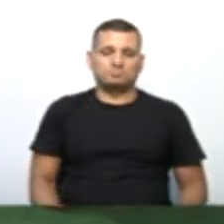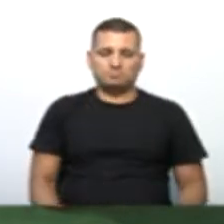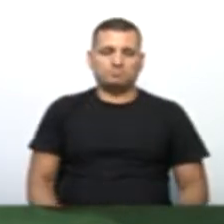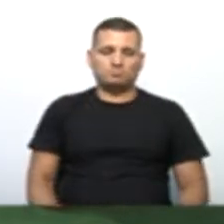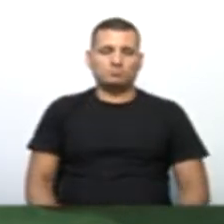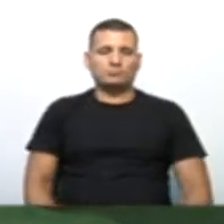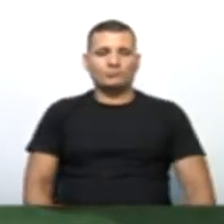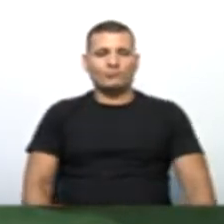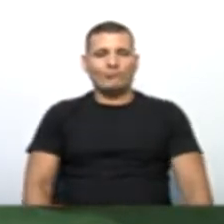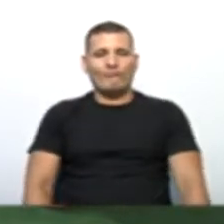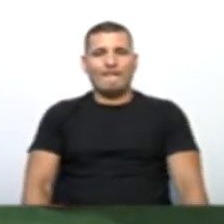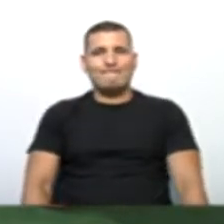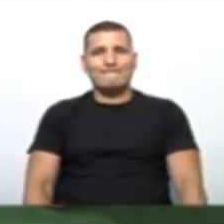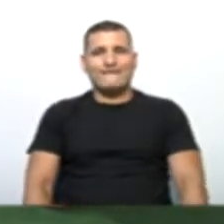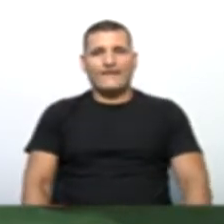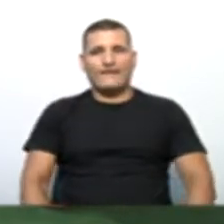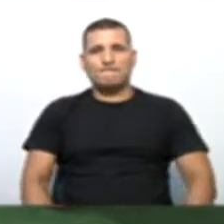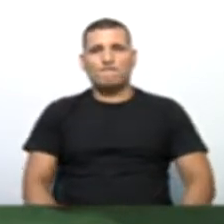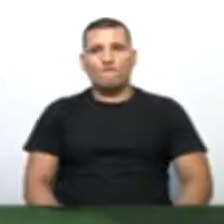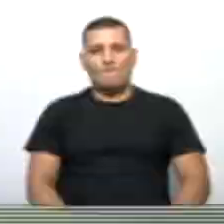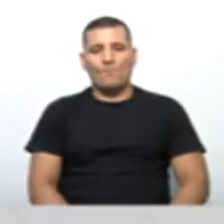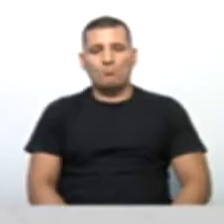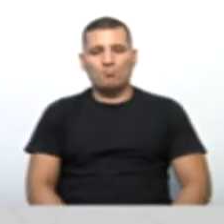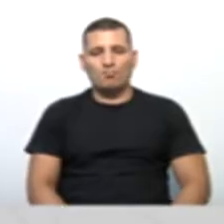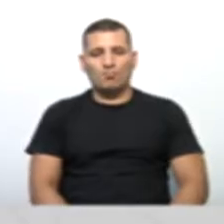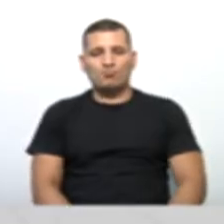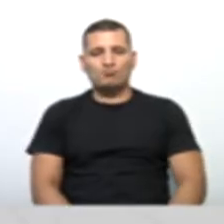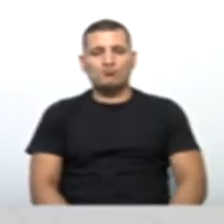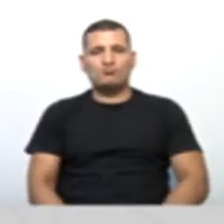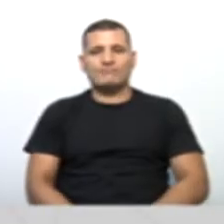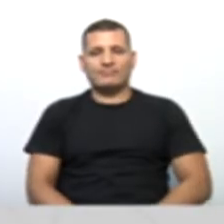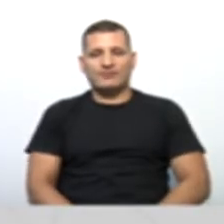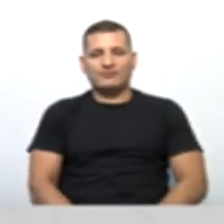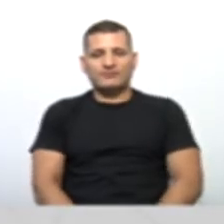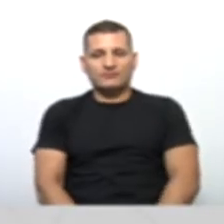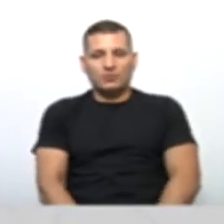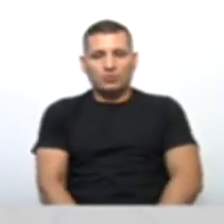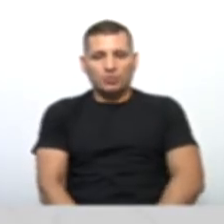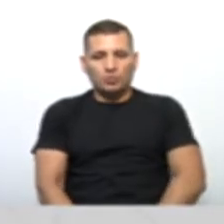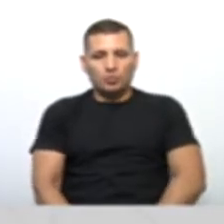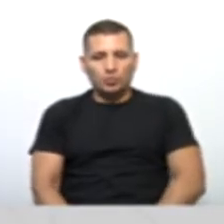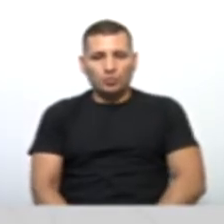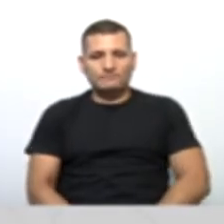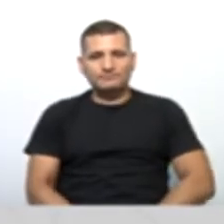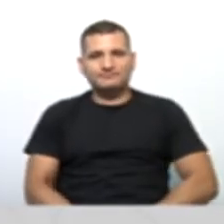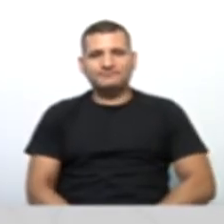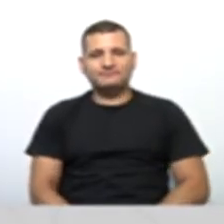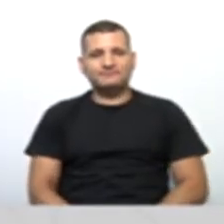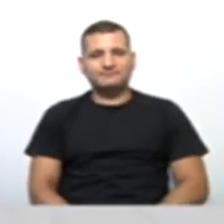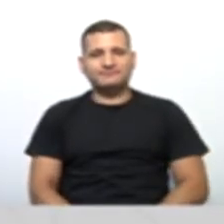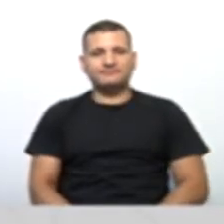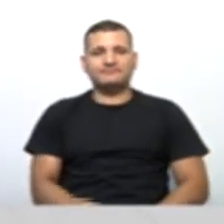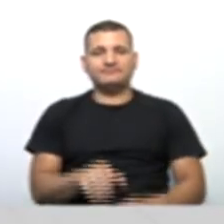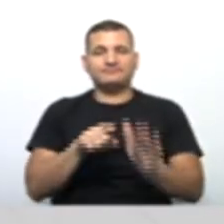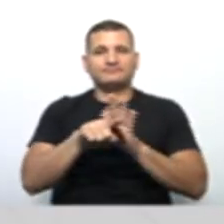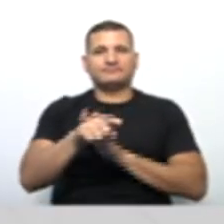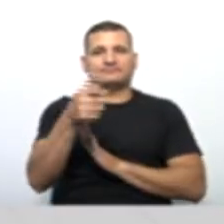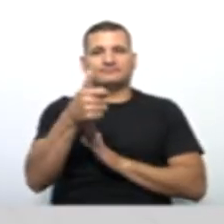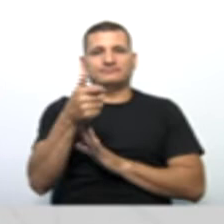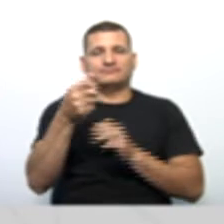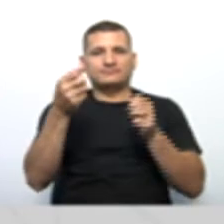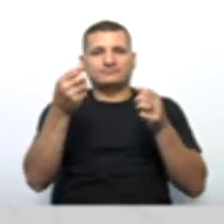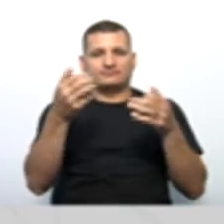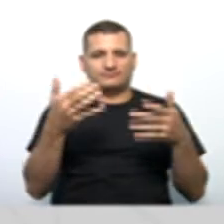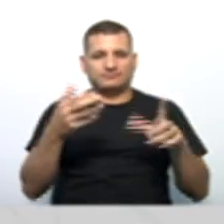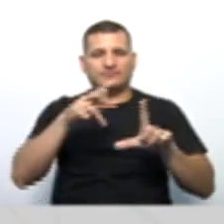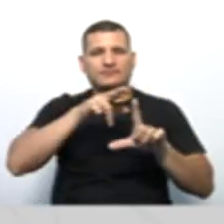lá começar nossas nossas questões na questão questão é explique a legibilidade